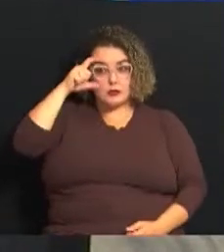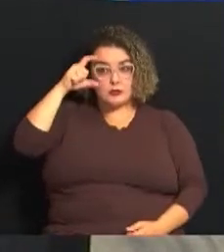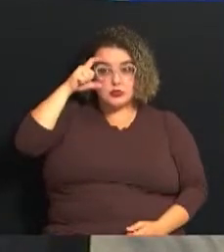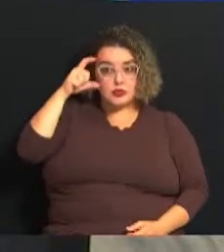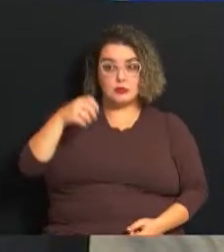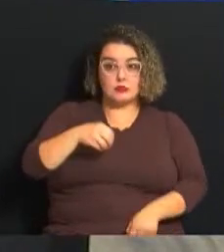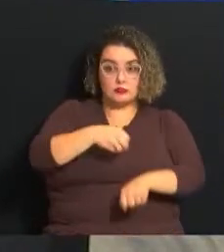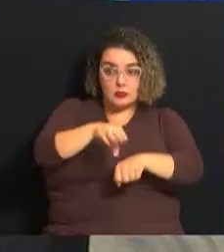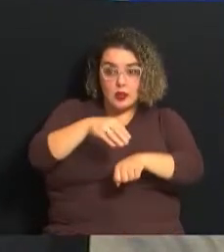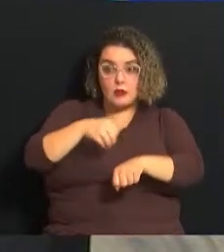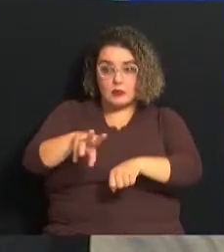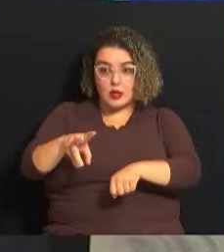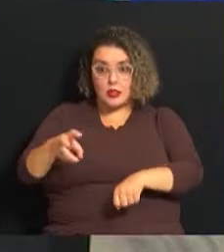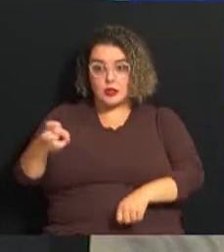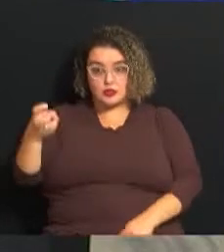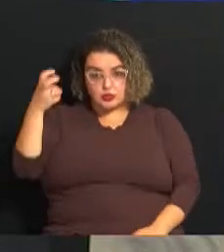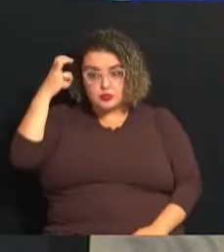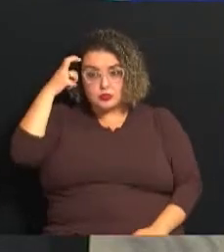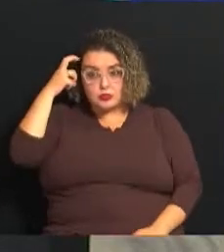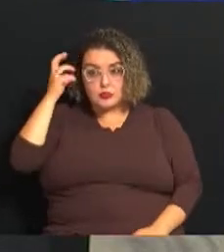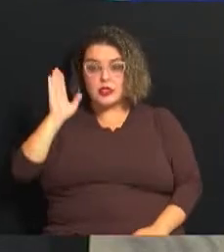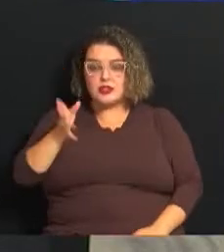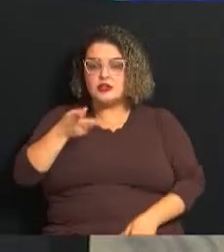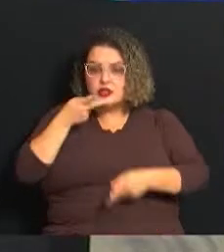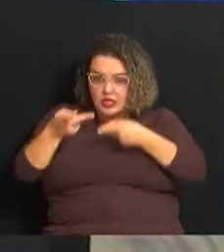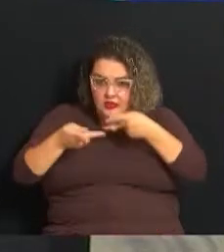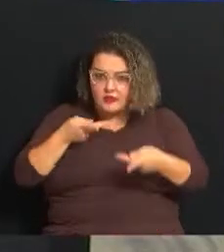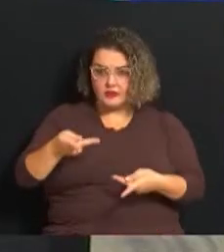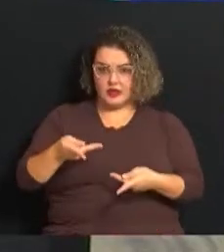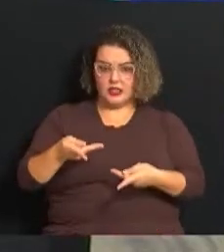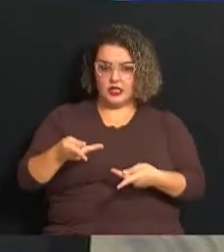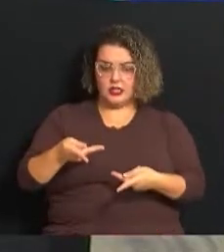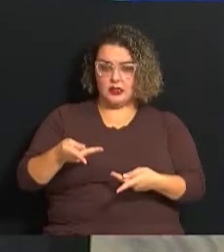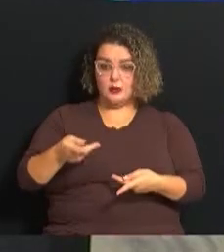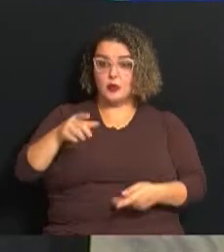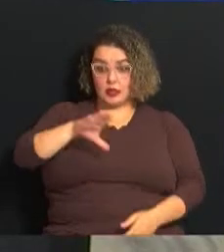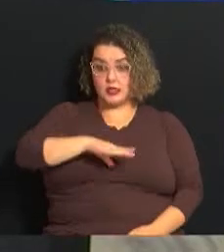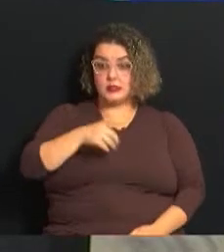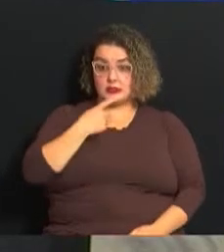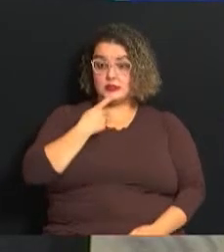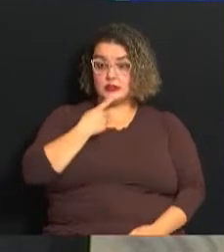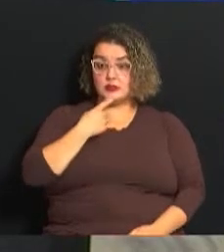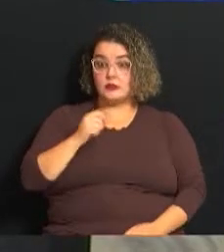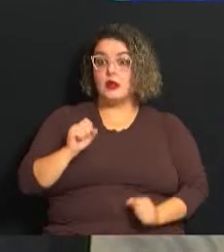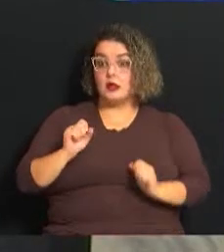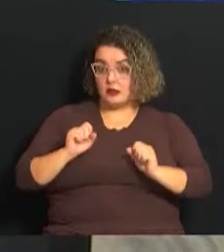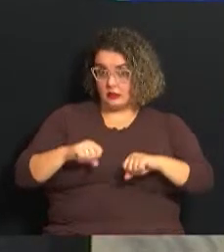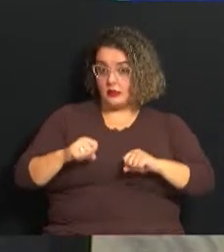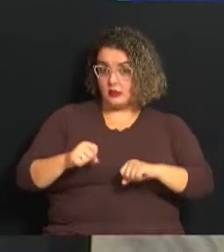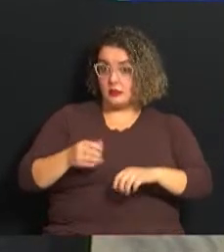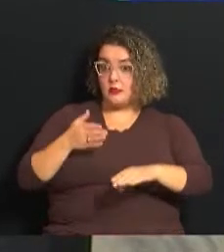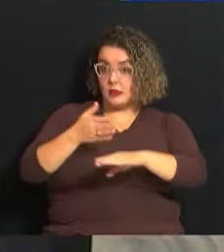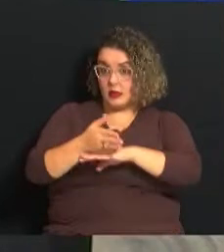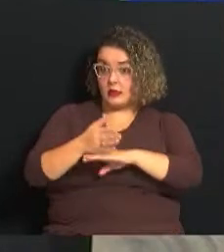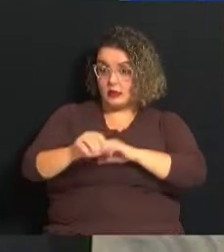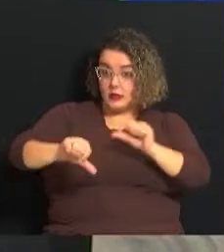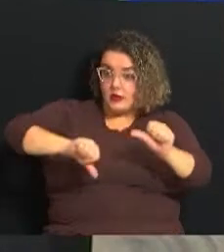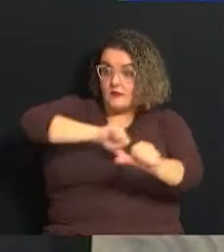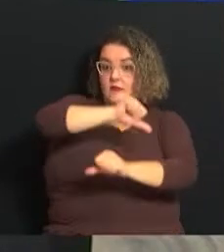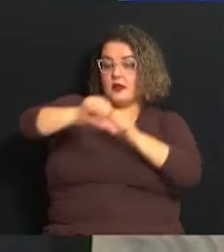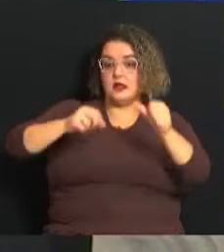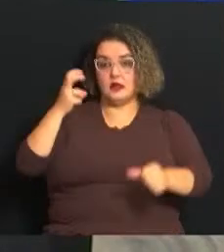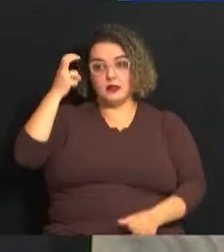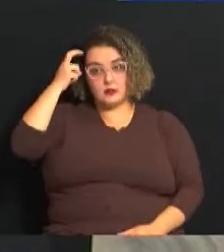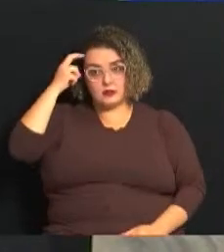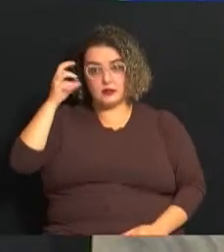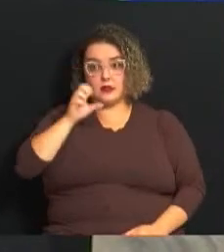fim de semana. Mas a gente já fala de cultura agora, porque a cidade de Campinas vai participar também da virada cultural. Neste fim de semana acontece